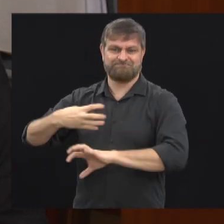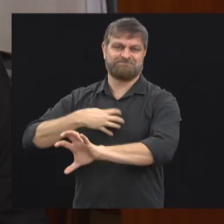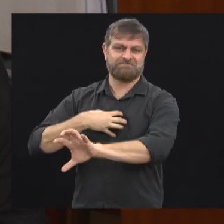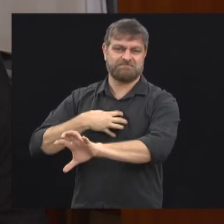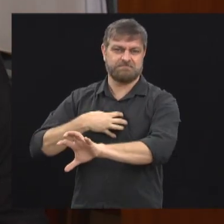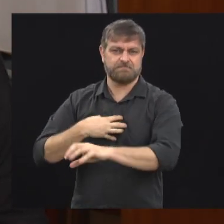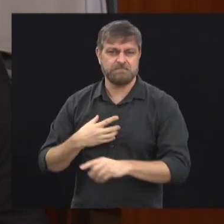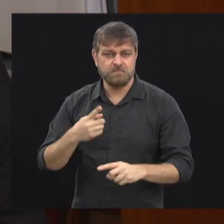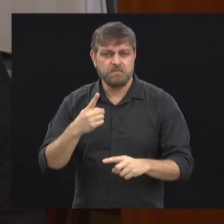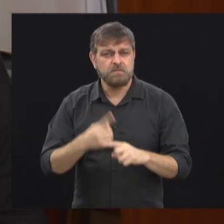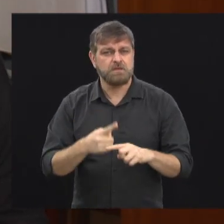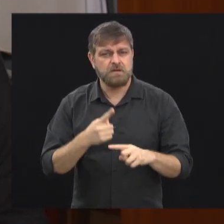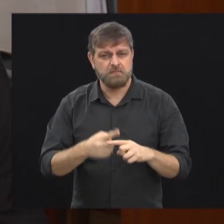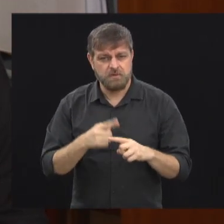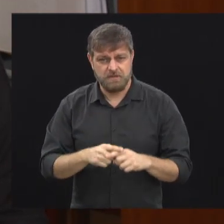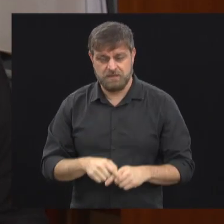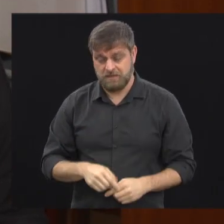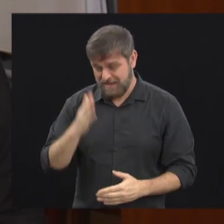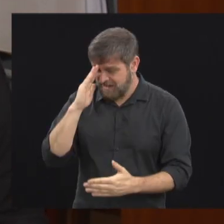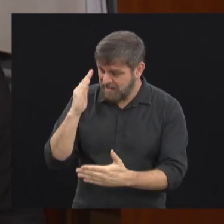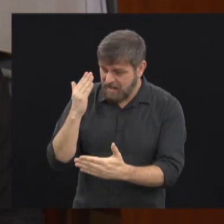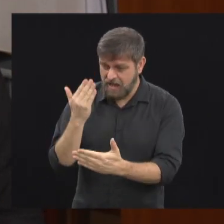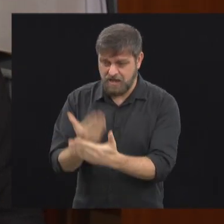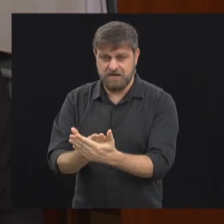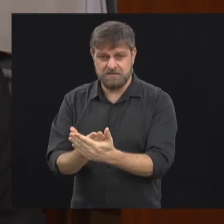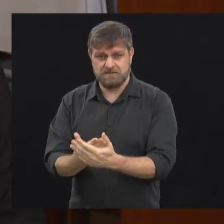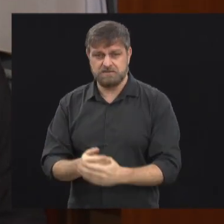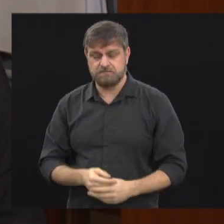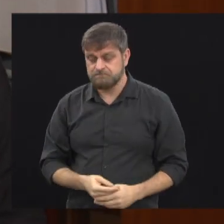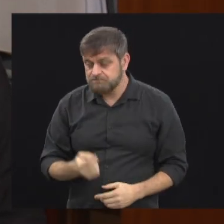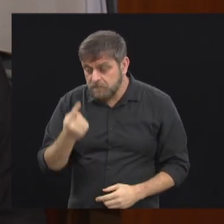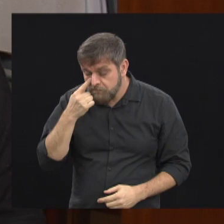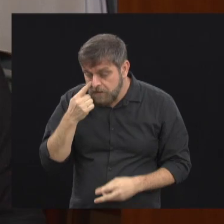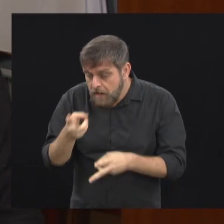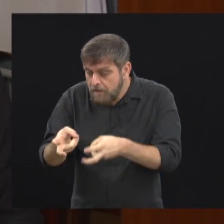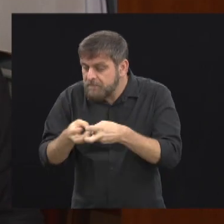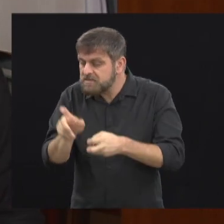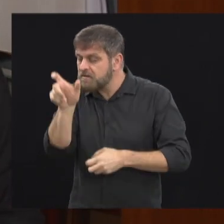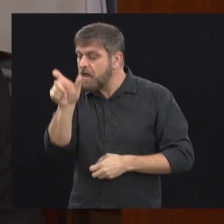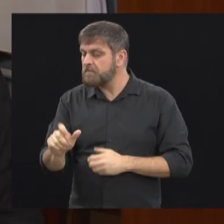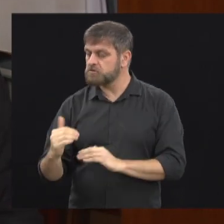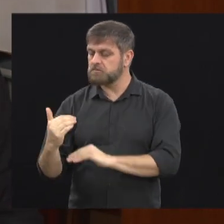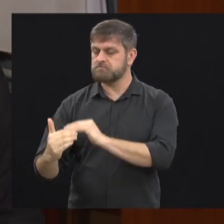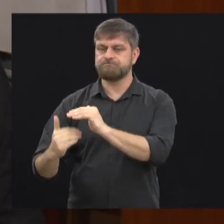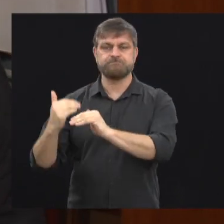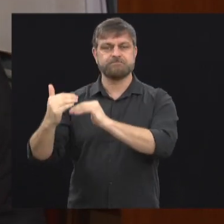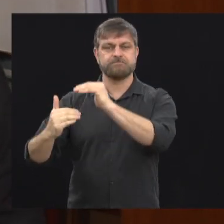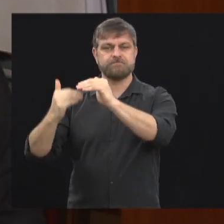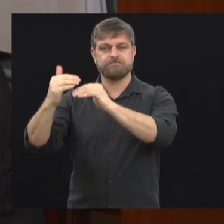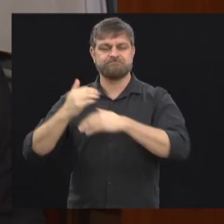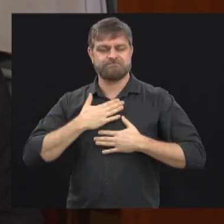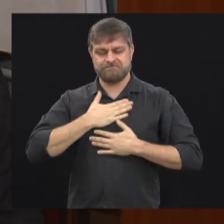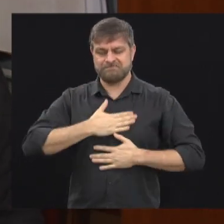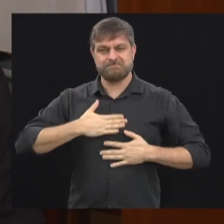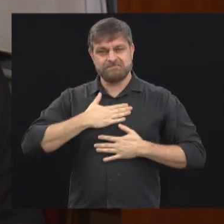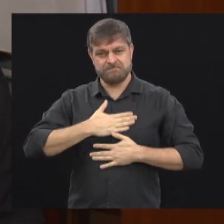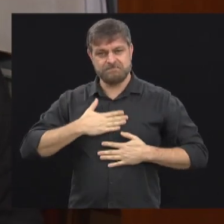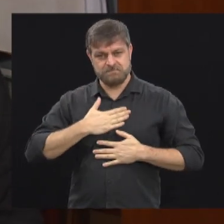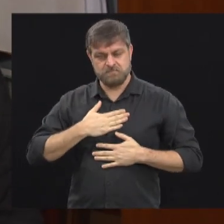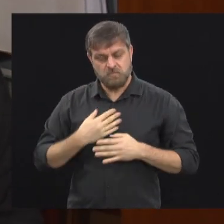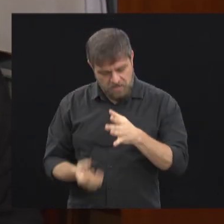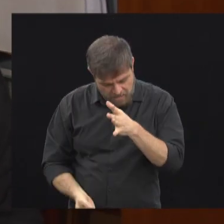porque é esse acreditar e é esse ver o outro crescer, né? E nós vemos